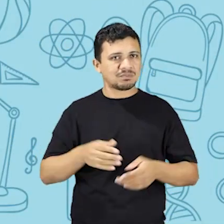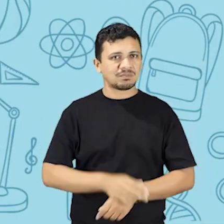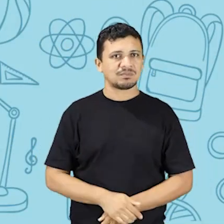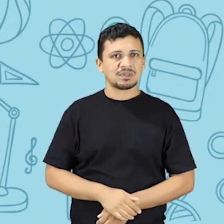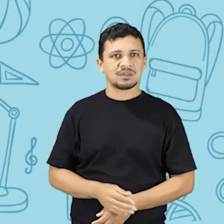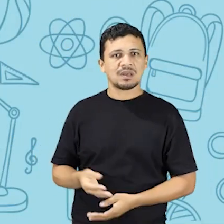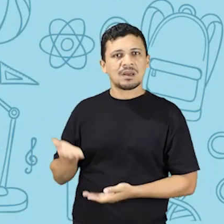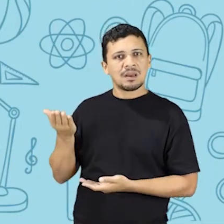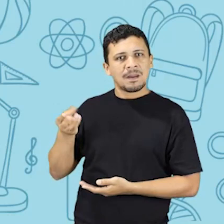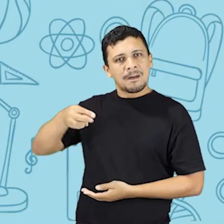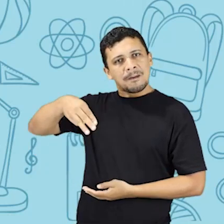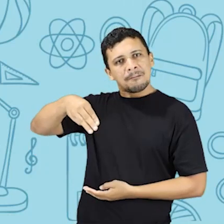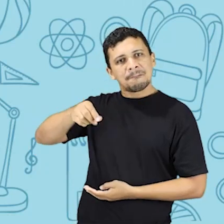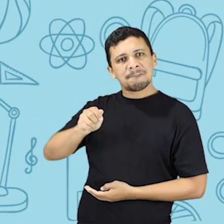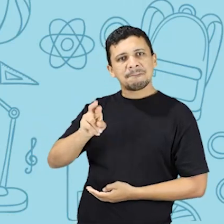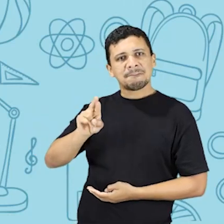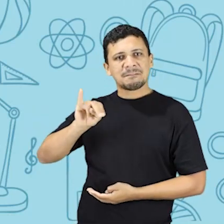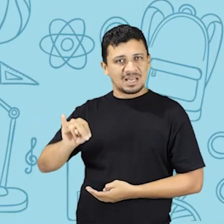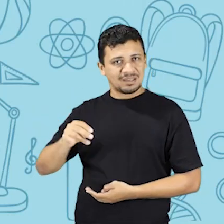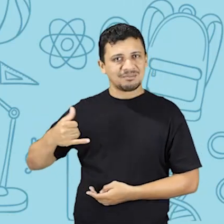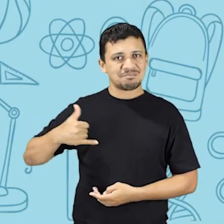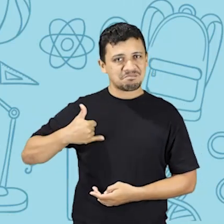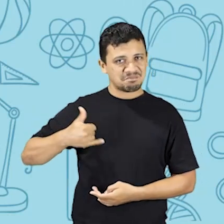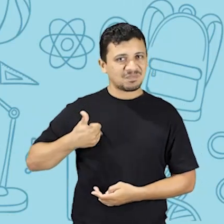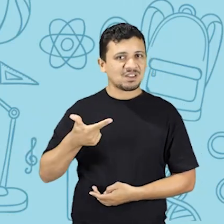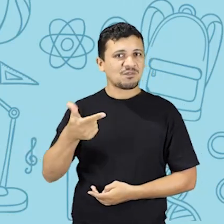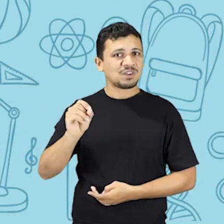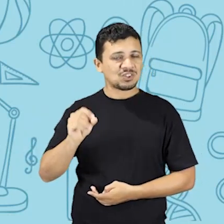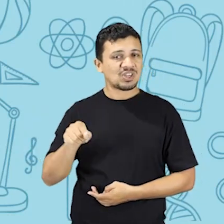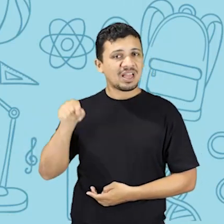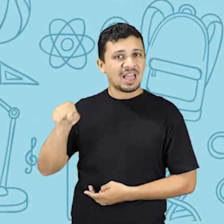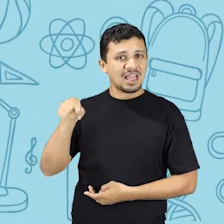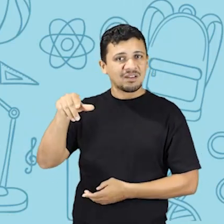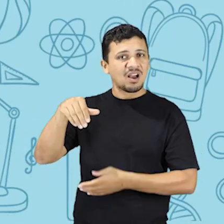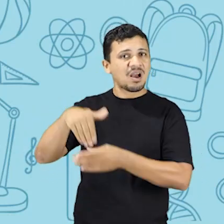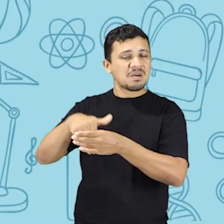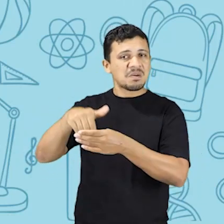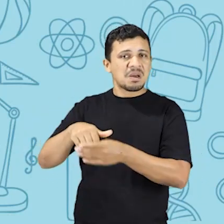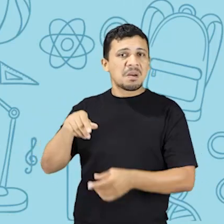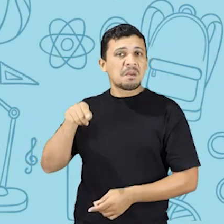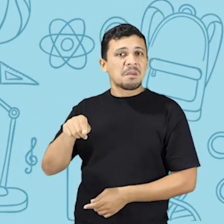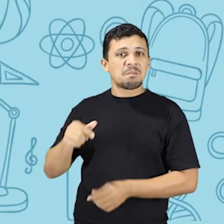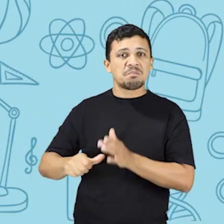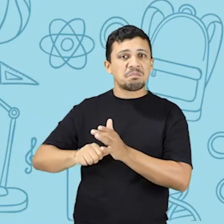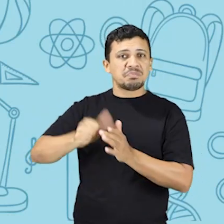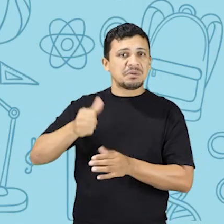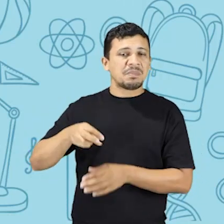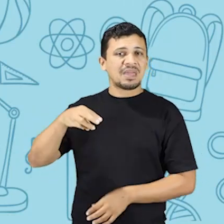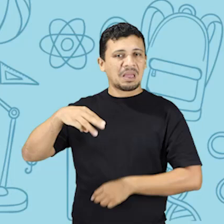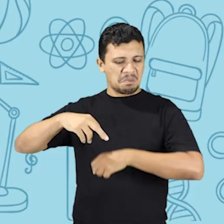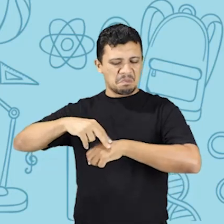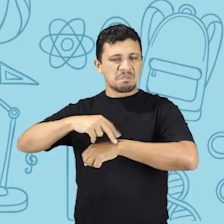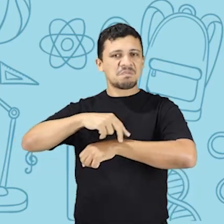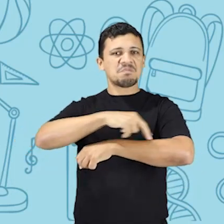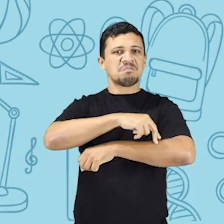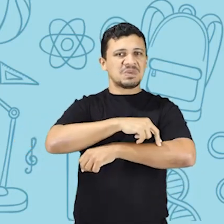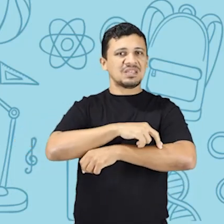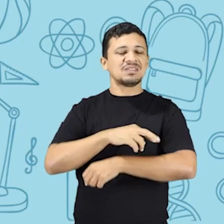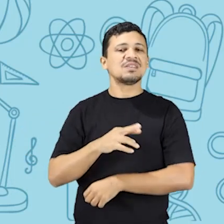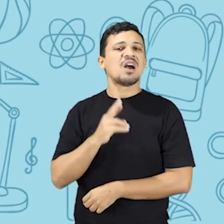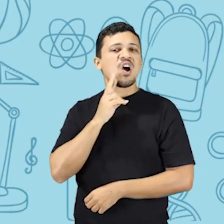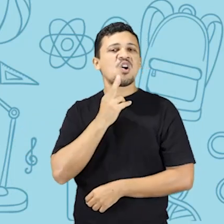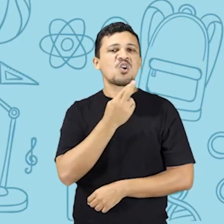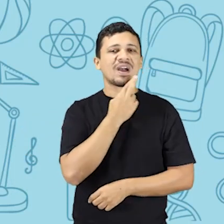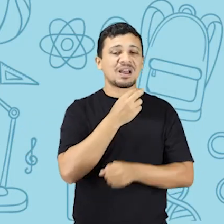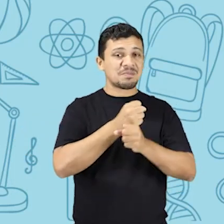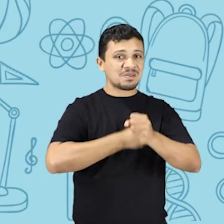Mari Wapichana, de 20 anos, foi eleita a primeira Miss Indígena de Roraima em 2021. Além